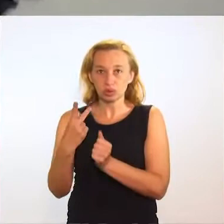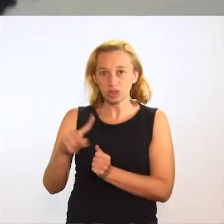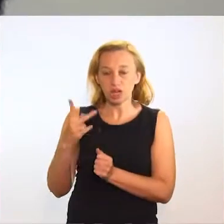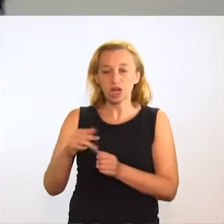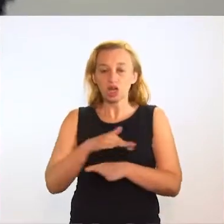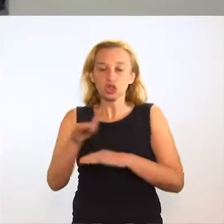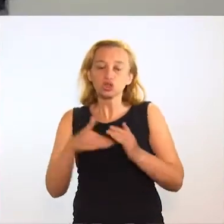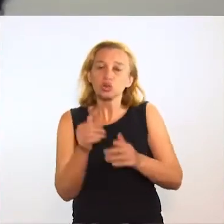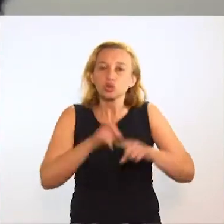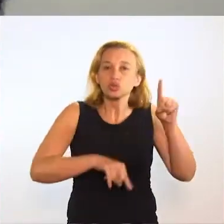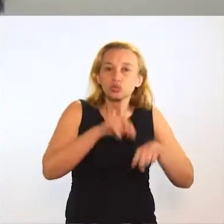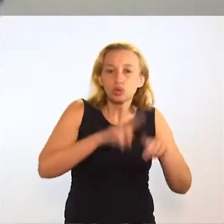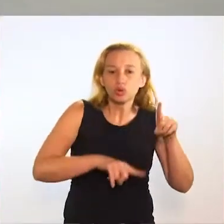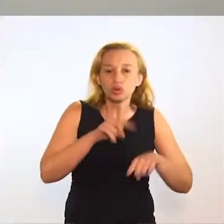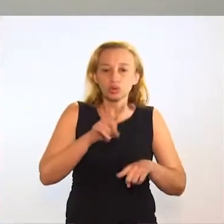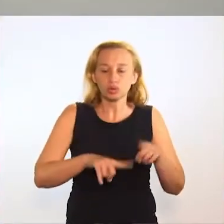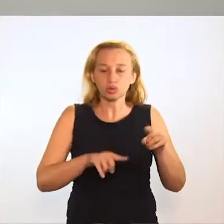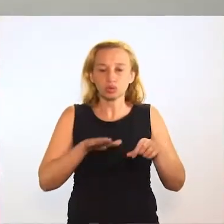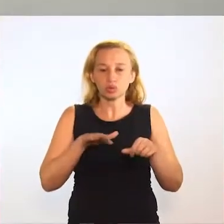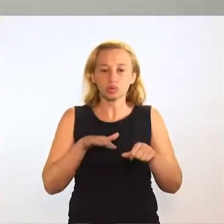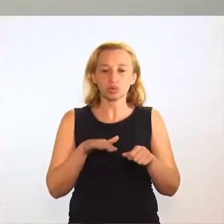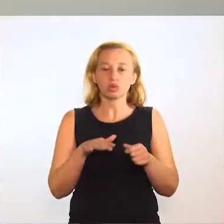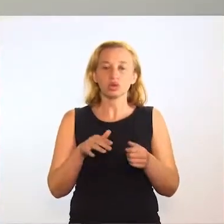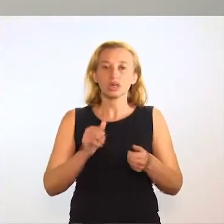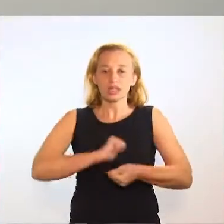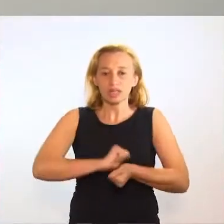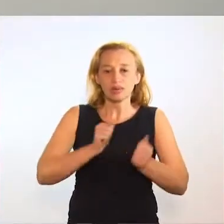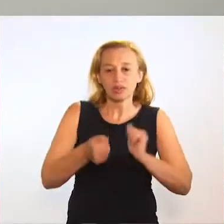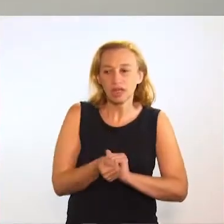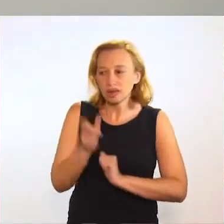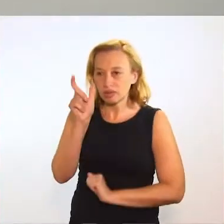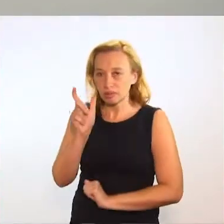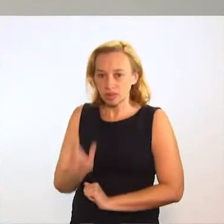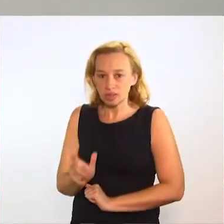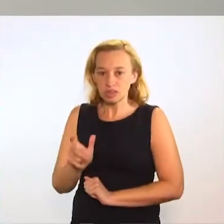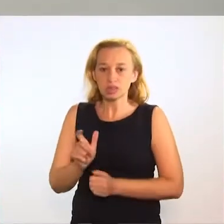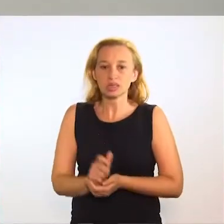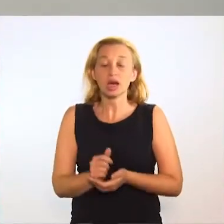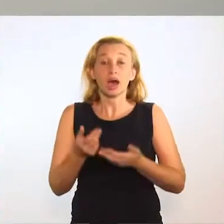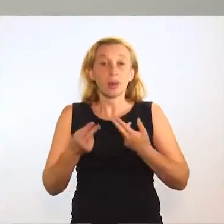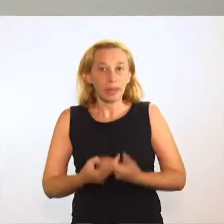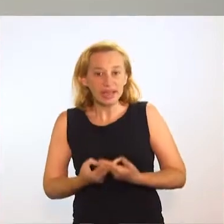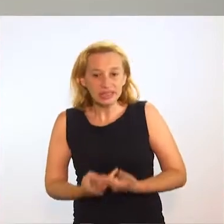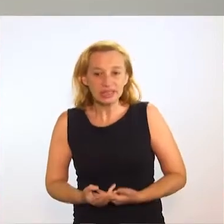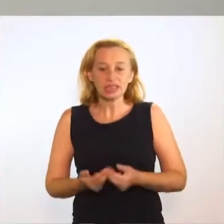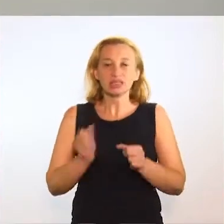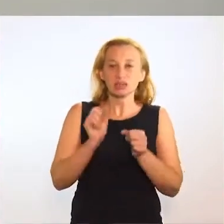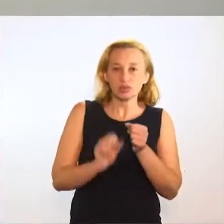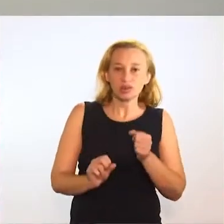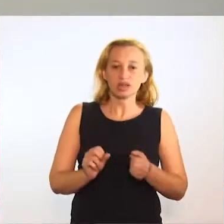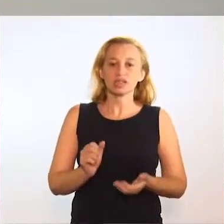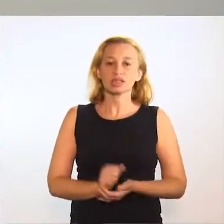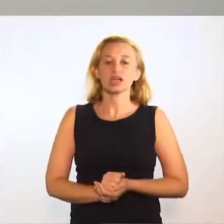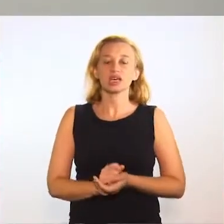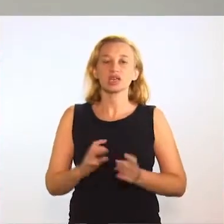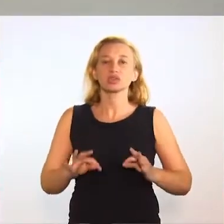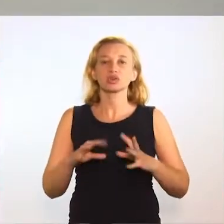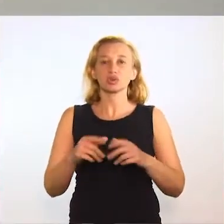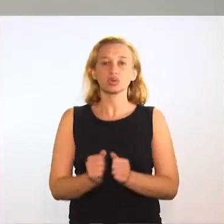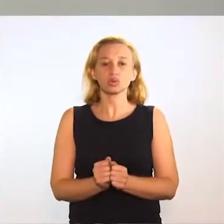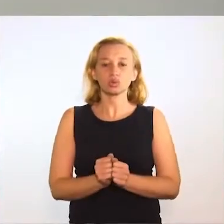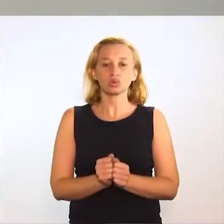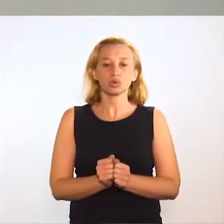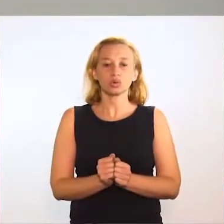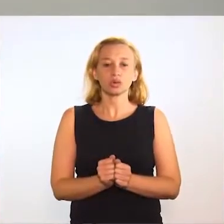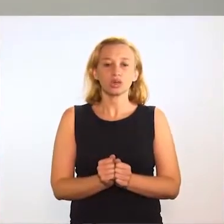junto. E todos os produtos, eles conversavam com a pessoa. Então, no teatro tinha a questão da resiliência, da paciência, do fazer, né? Do